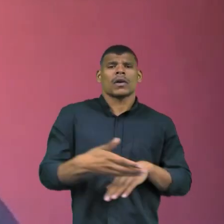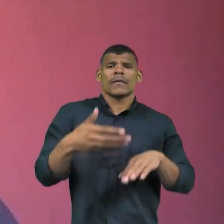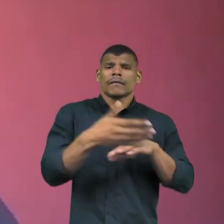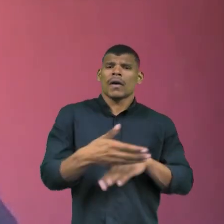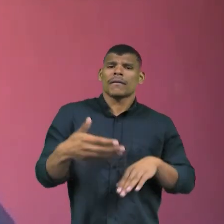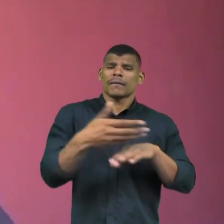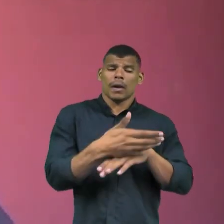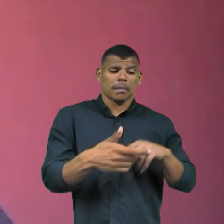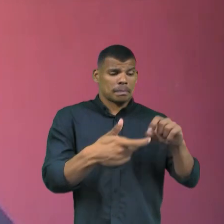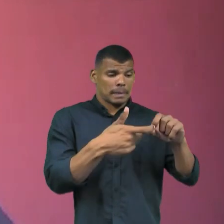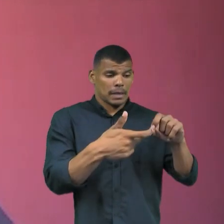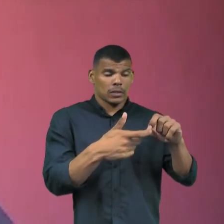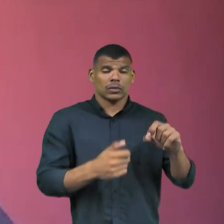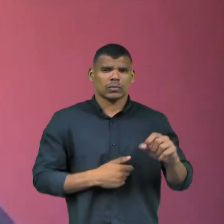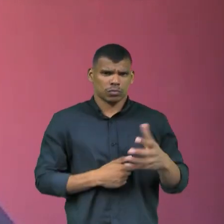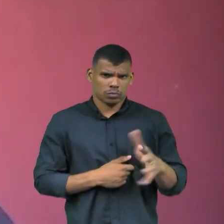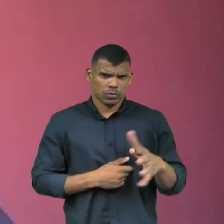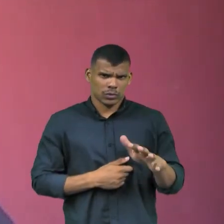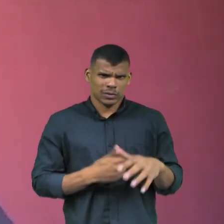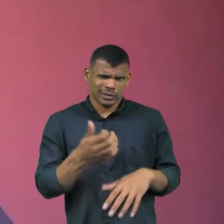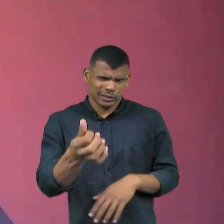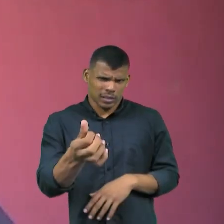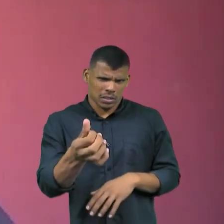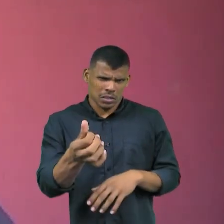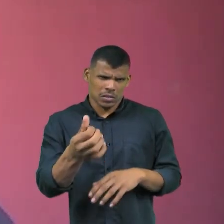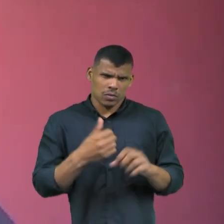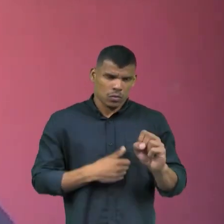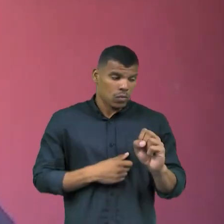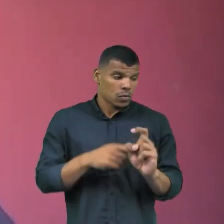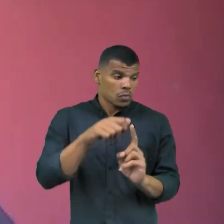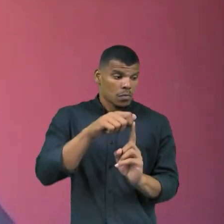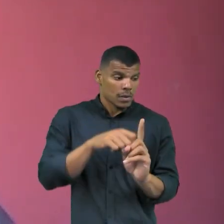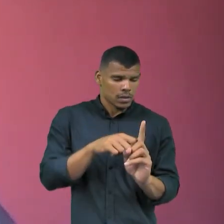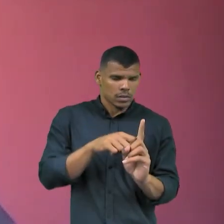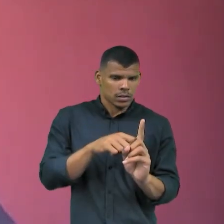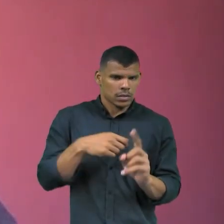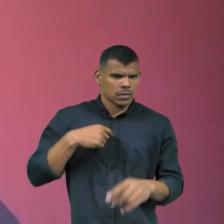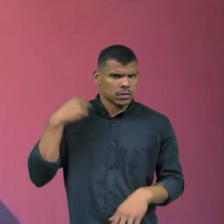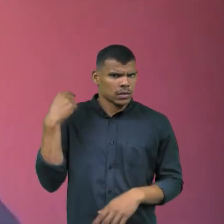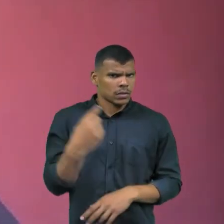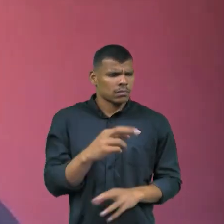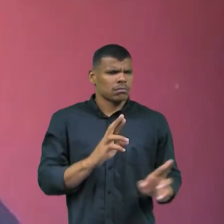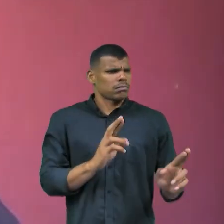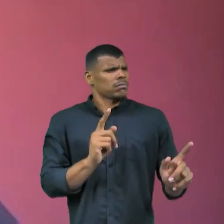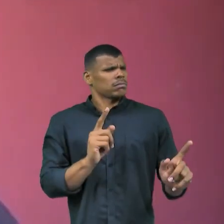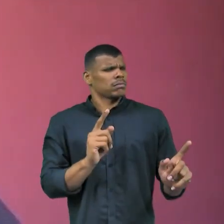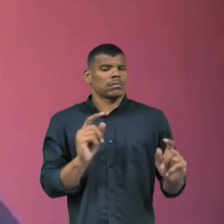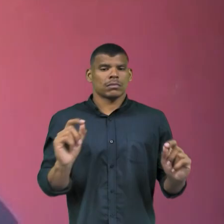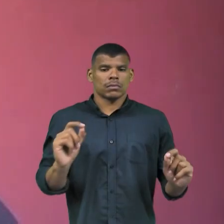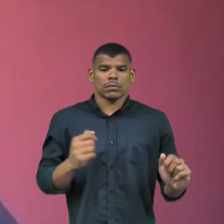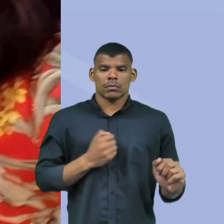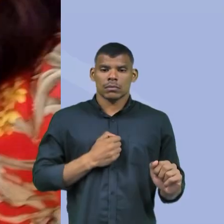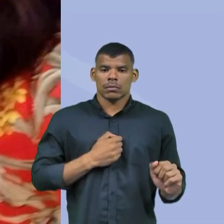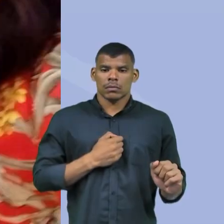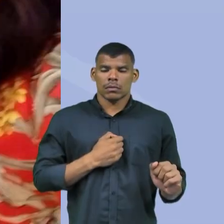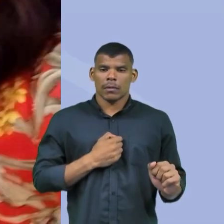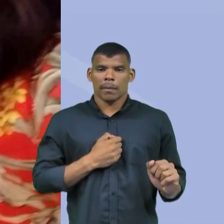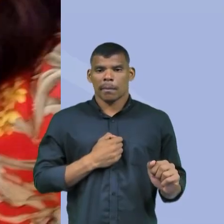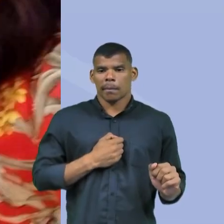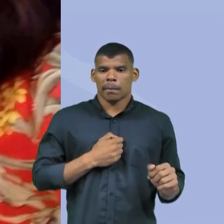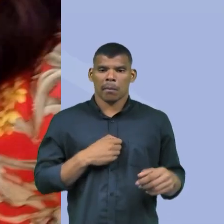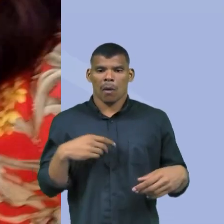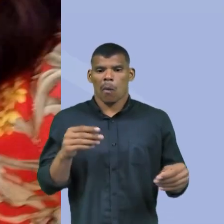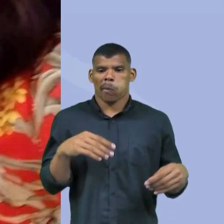ela completou em torno de 6, 8 meses de vida, a gente achou estranho, porque ela tinha o pescoço mole. A